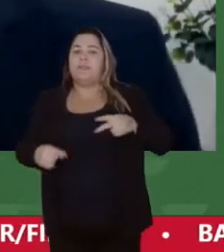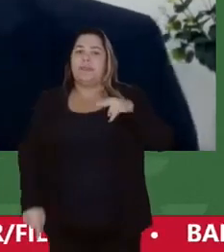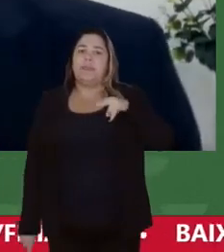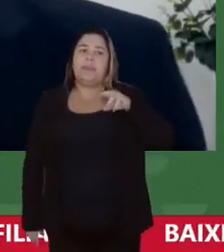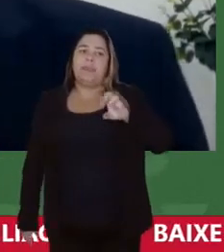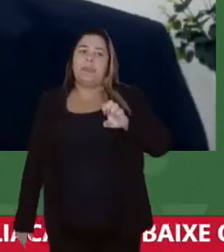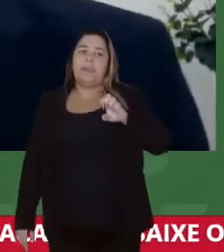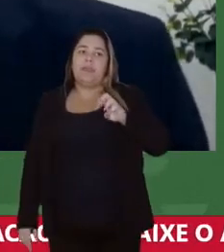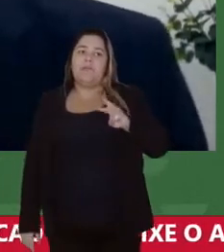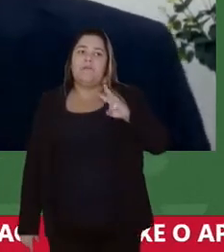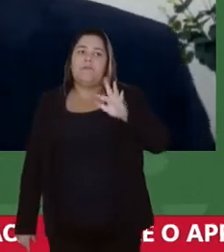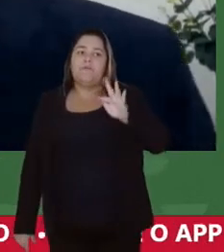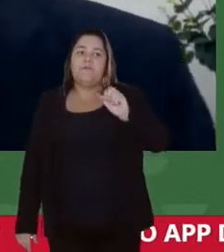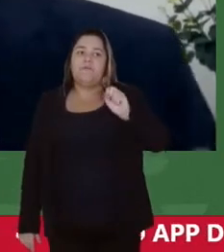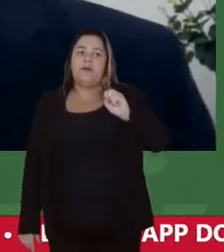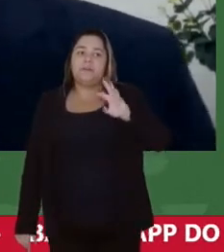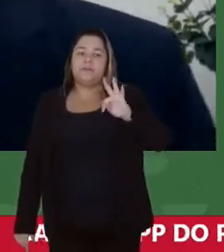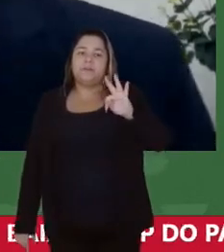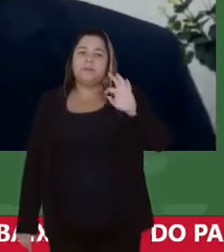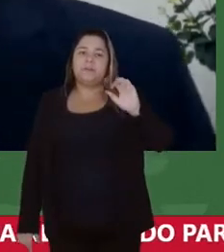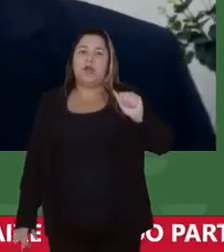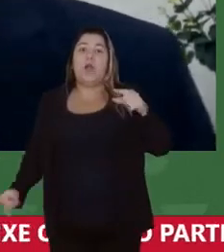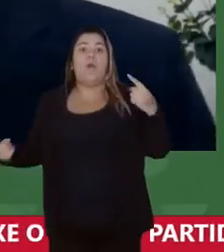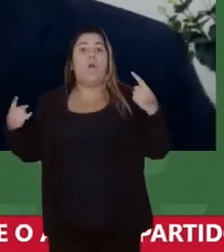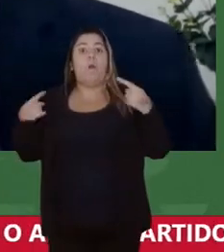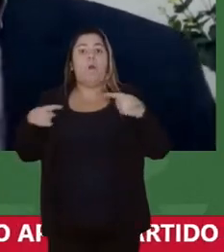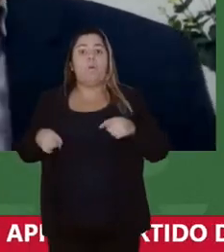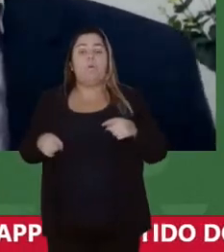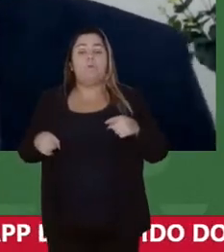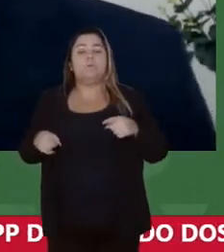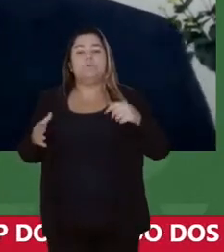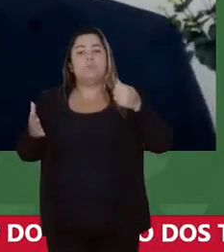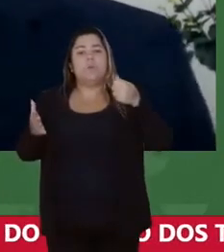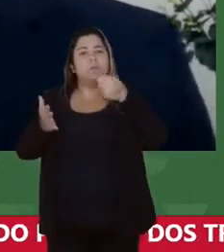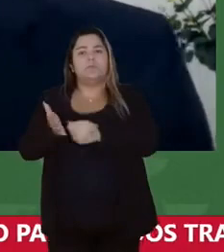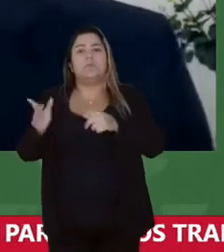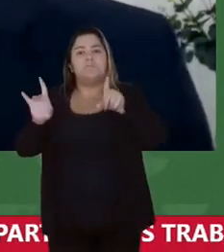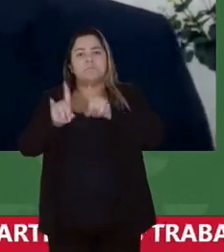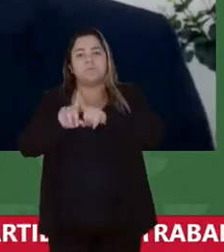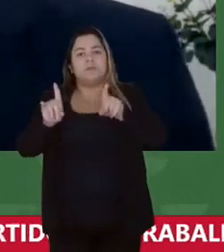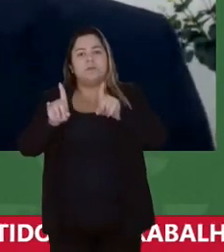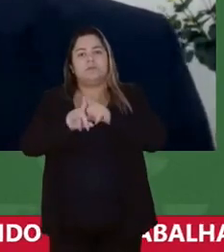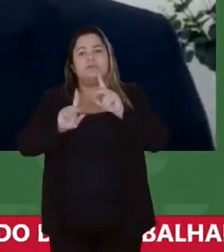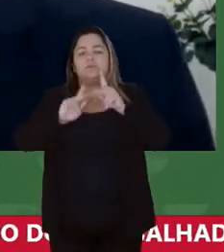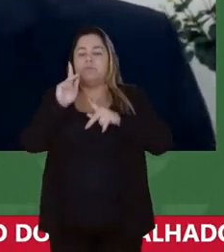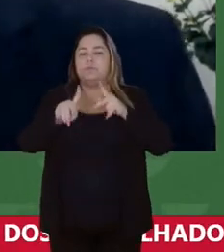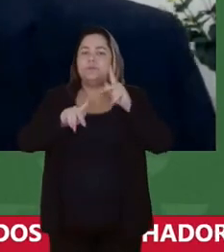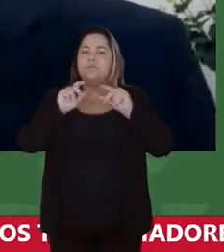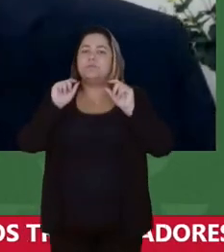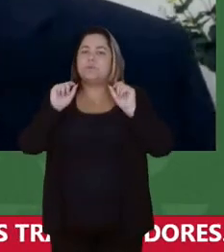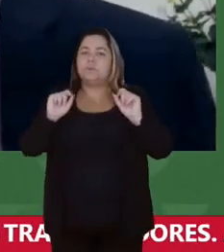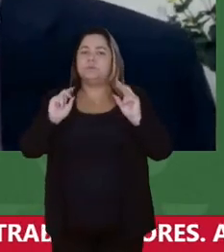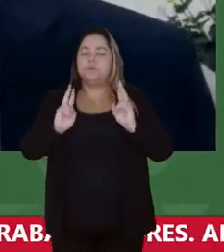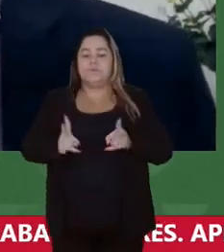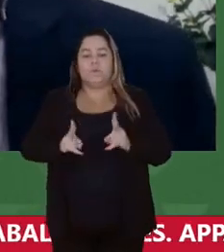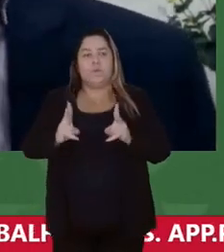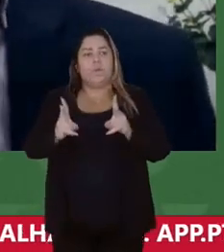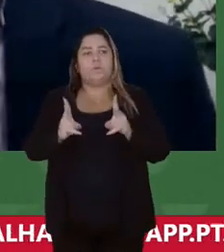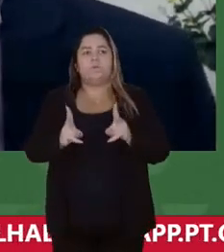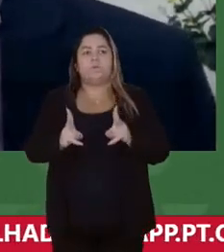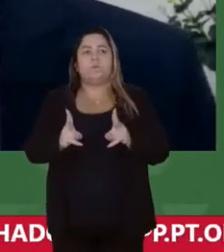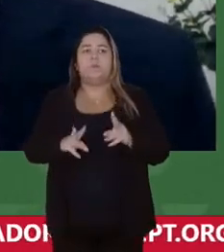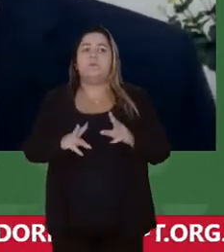neofascista radicalizada contra os direitos destas populações que sempre ficaram